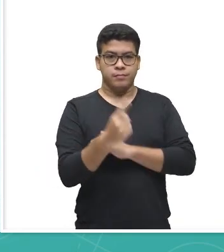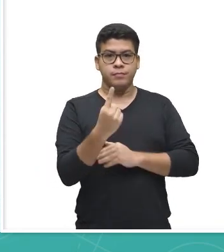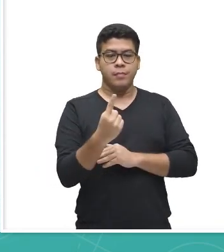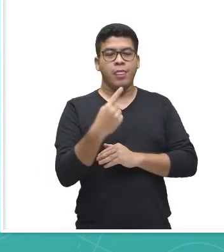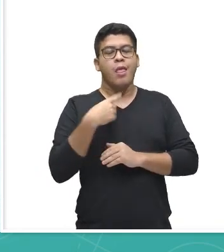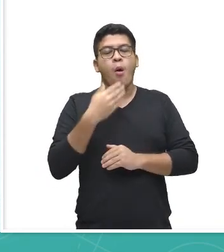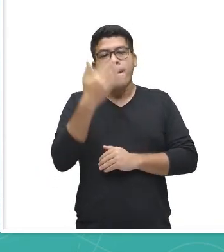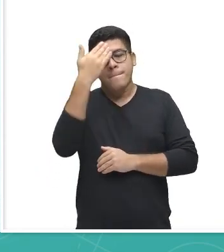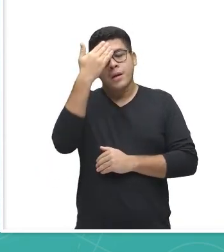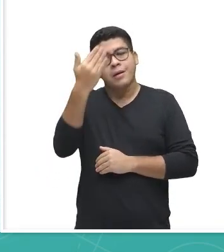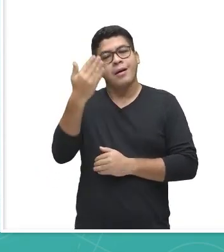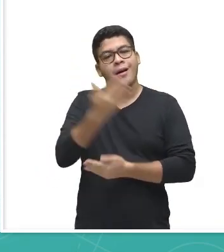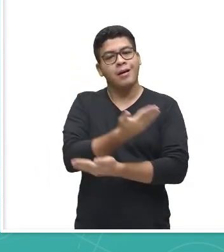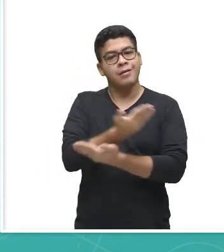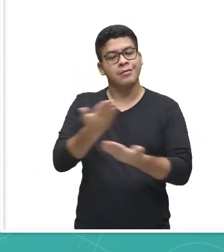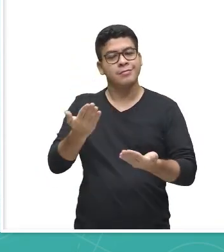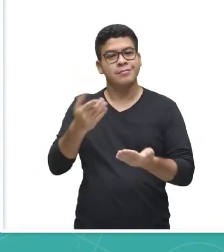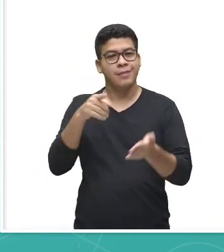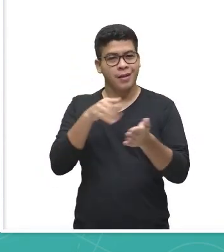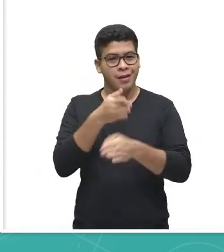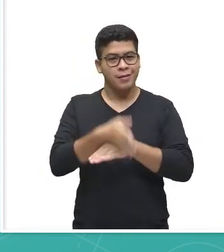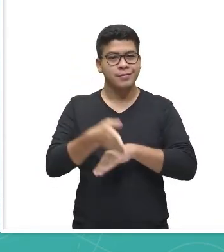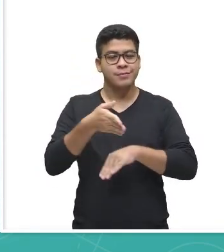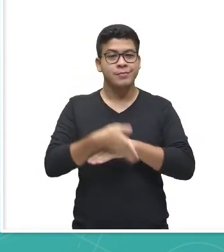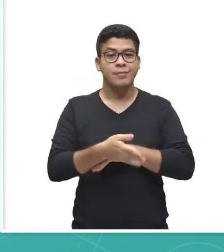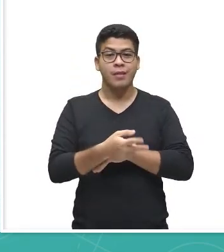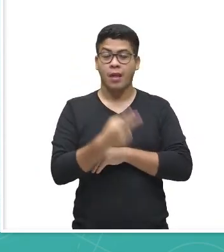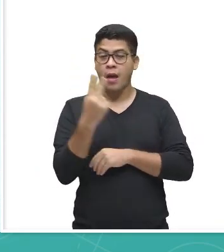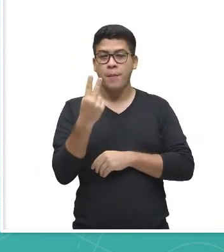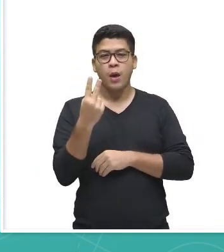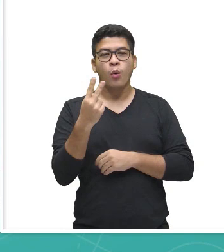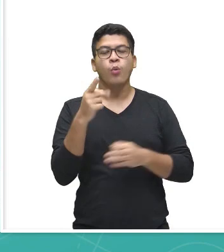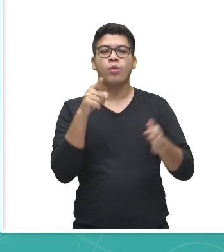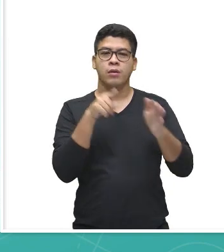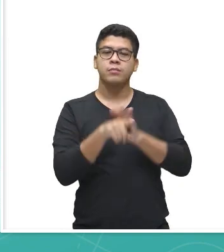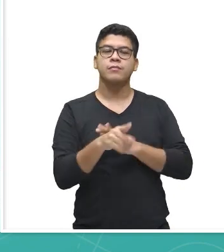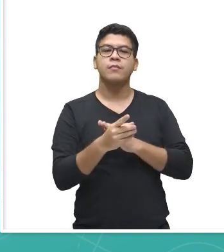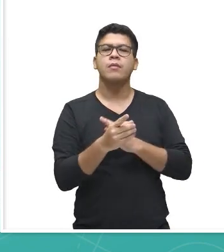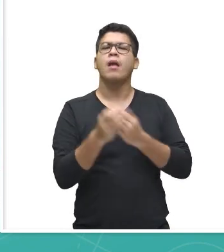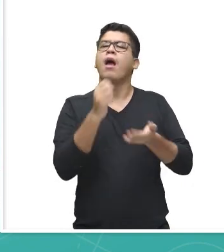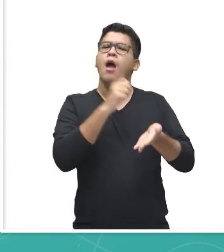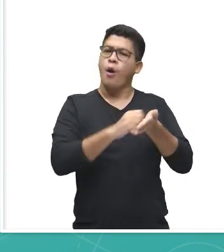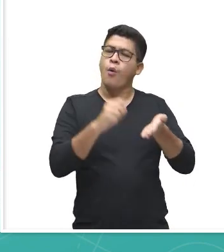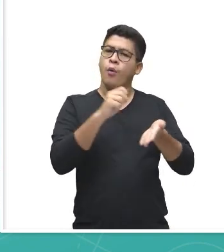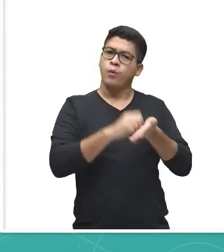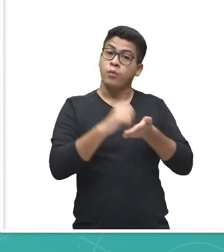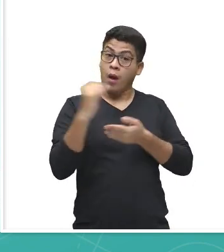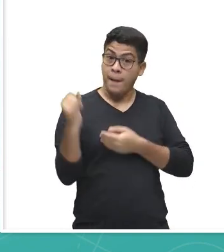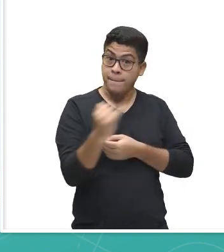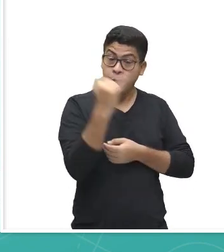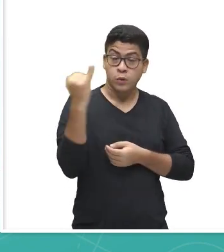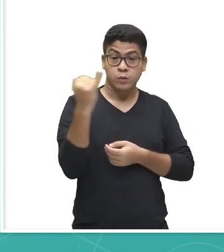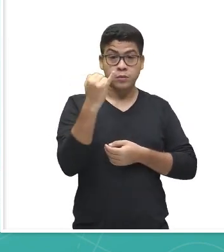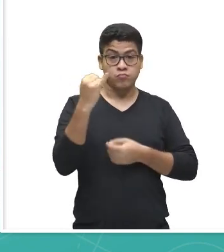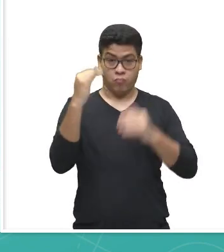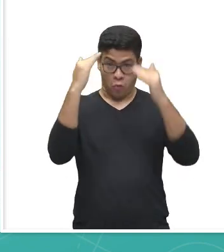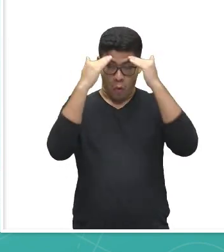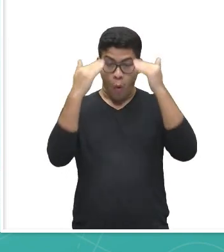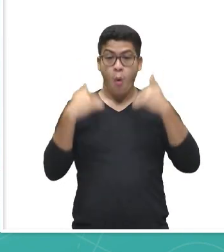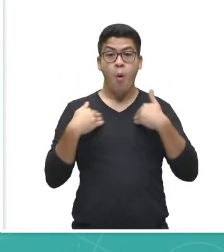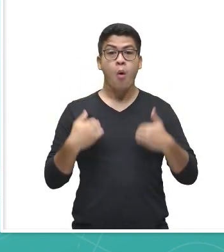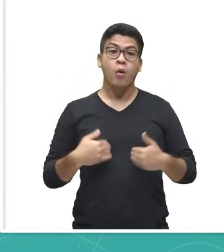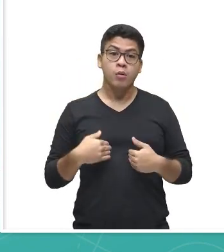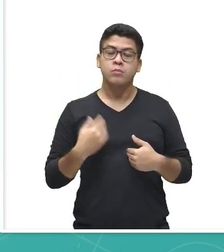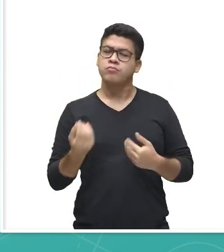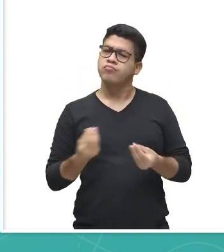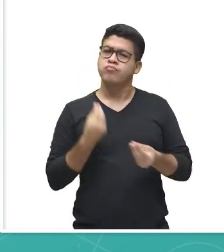pela participação de vocês. Agora na questão 2, vamos relembrar nossa questão de número 2. Escreva a importância dos